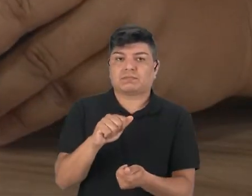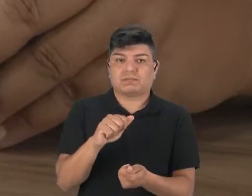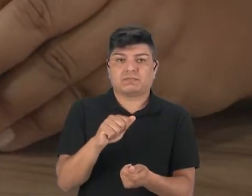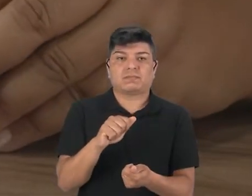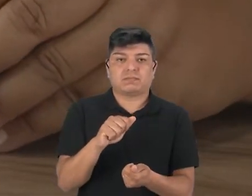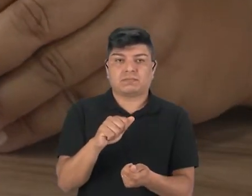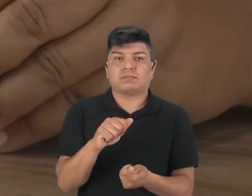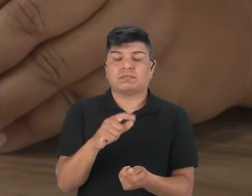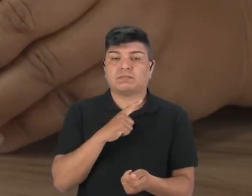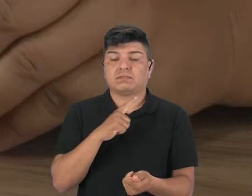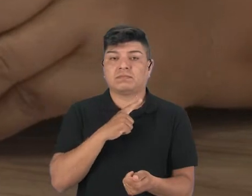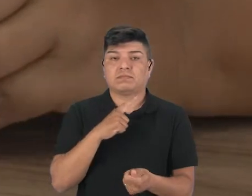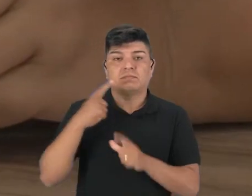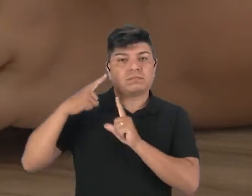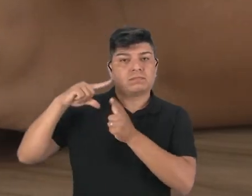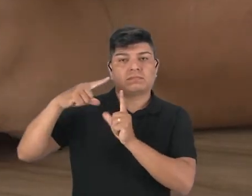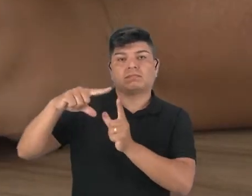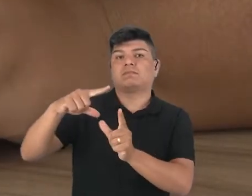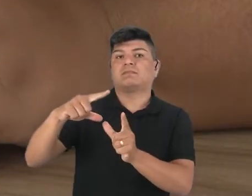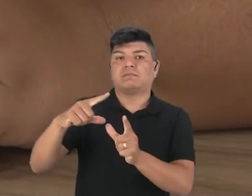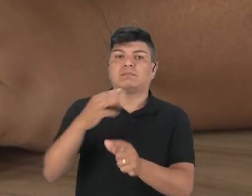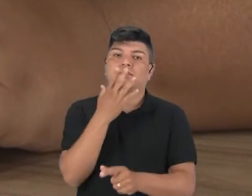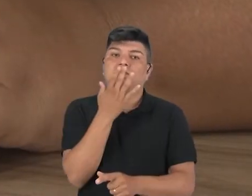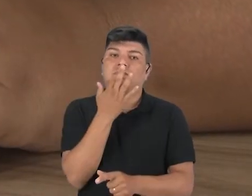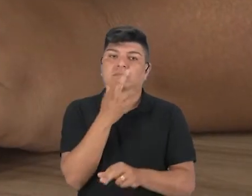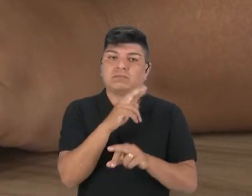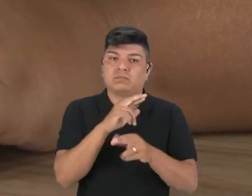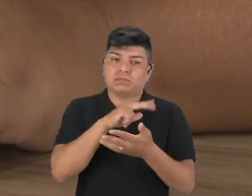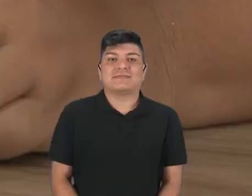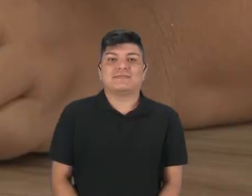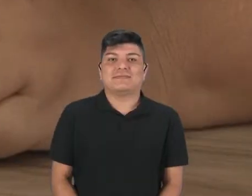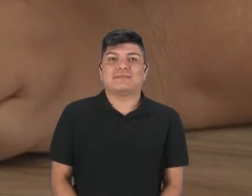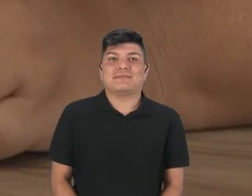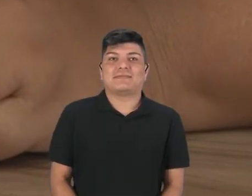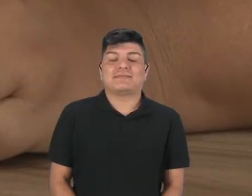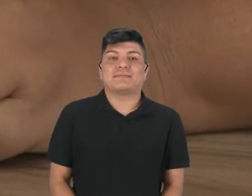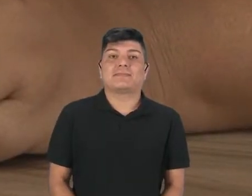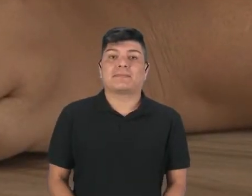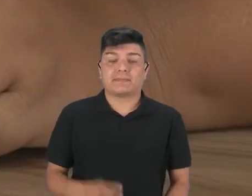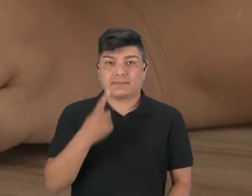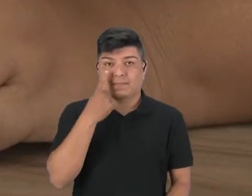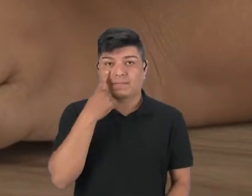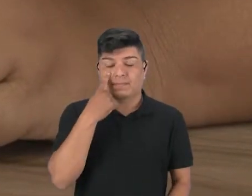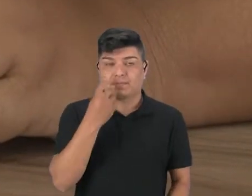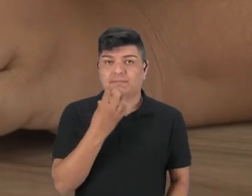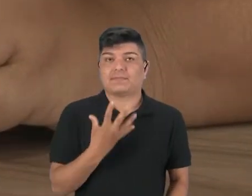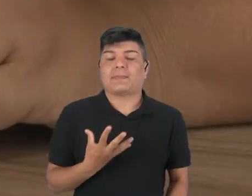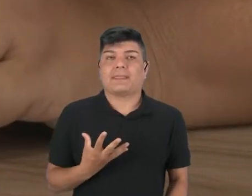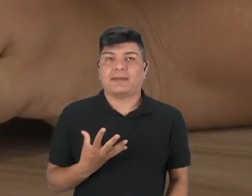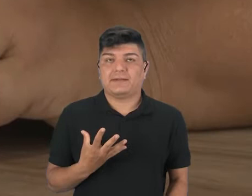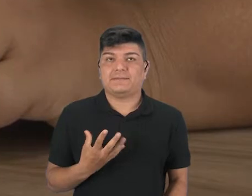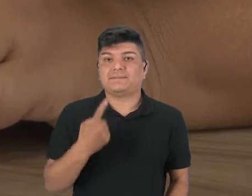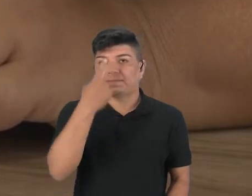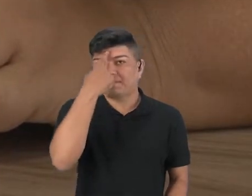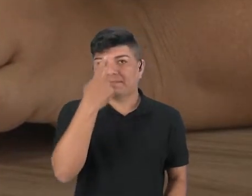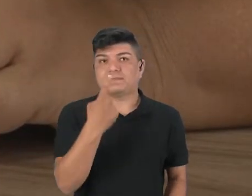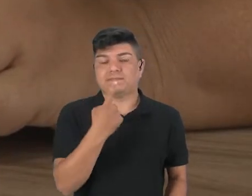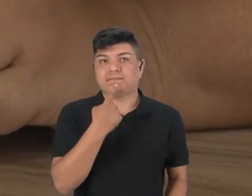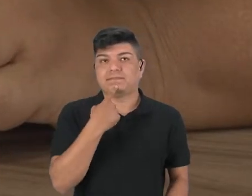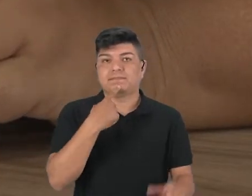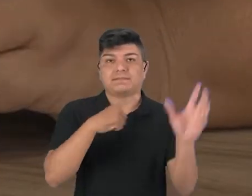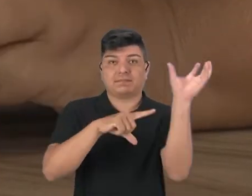planeta Terra, tem formas e cores variadas. Então, observem bem a imagem